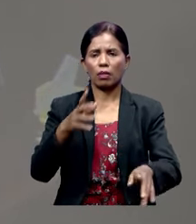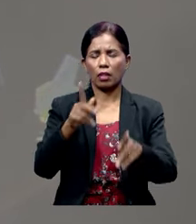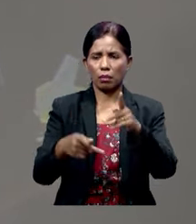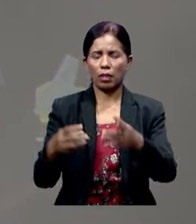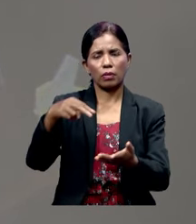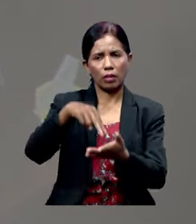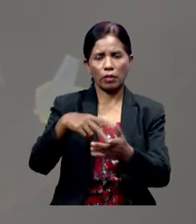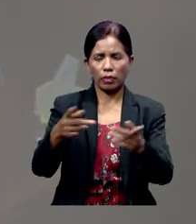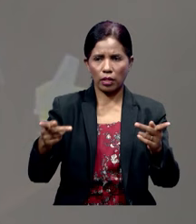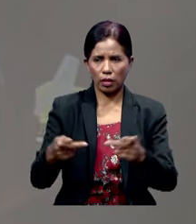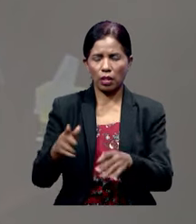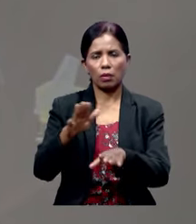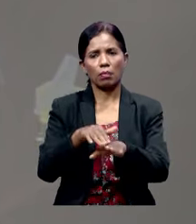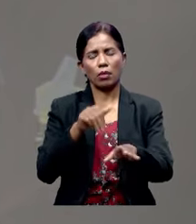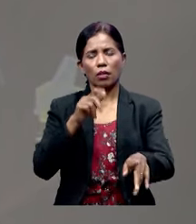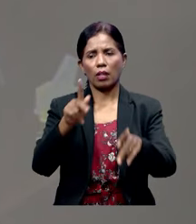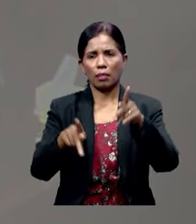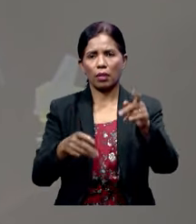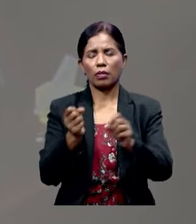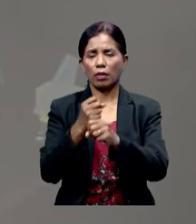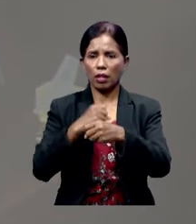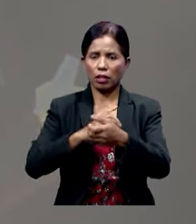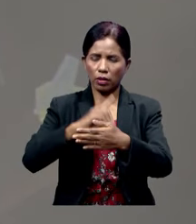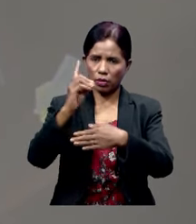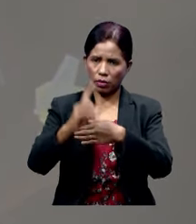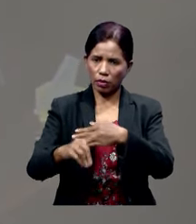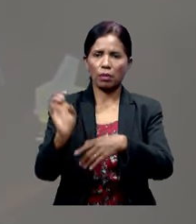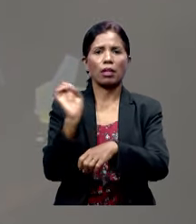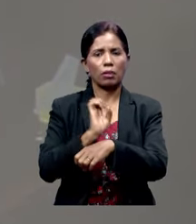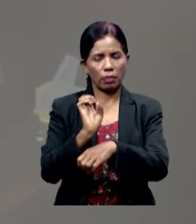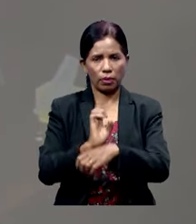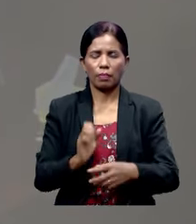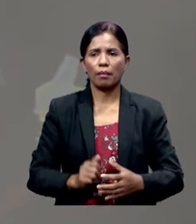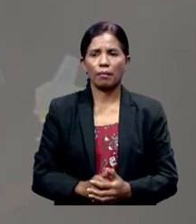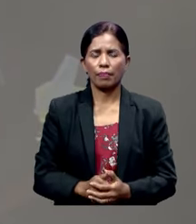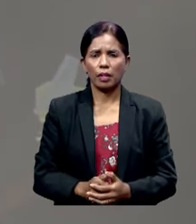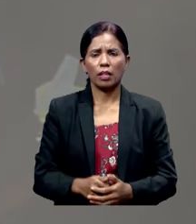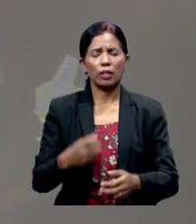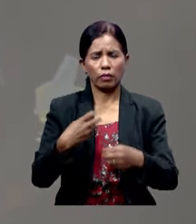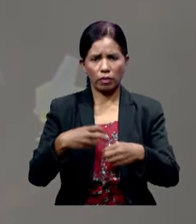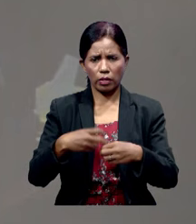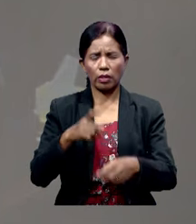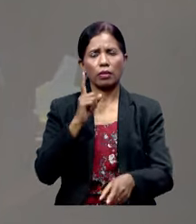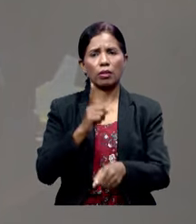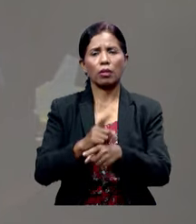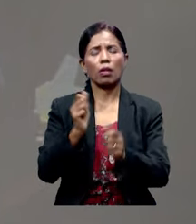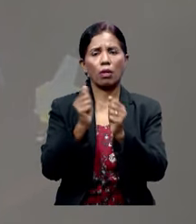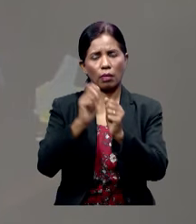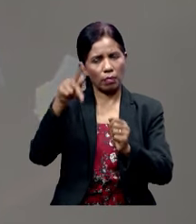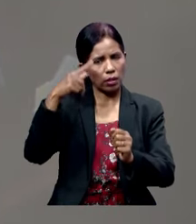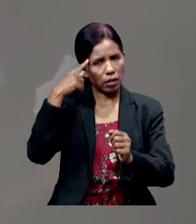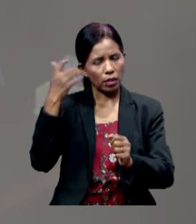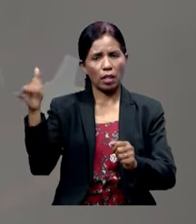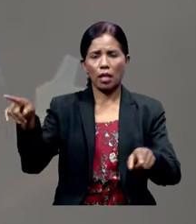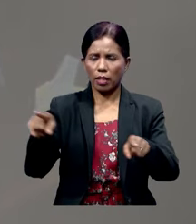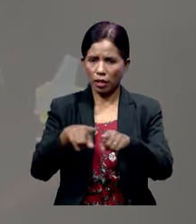Sira, atrai investimento hori halo desenvolvimento economia. Pior liutan, ho politika sira hanesa ne no